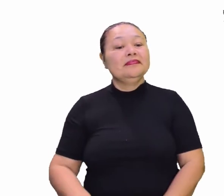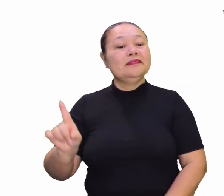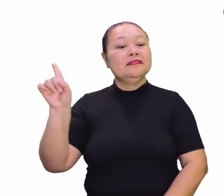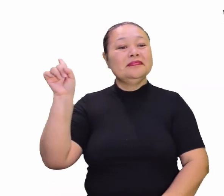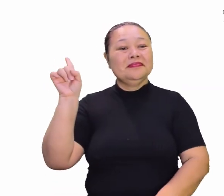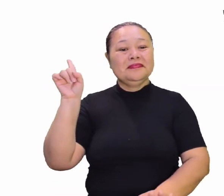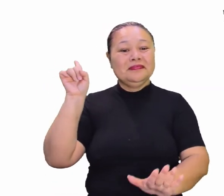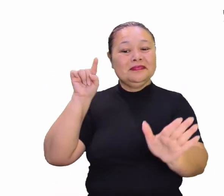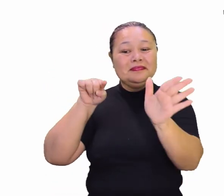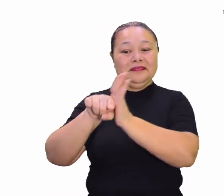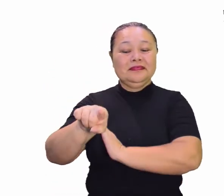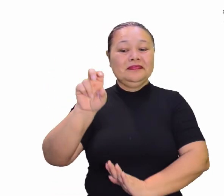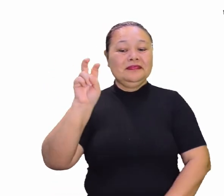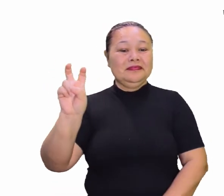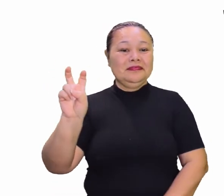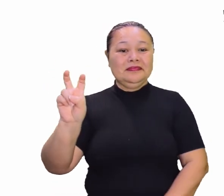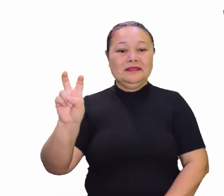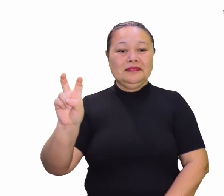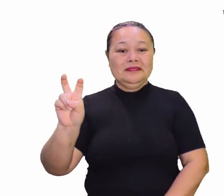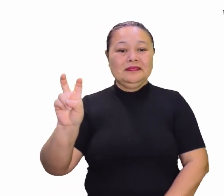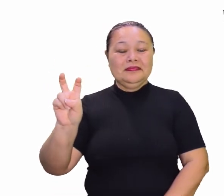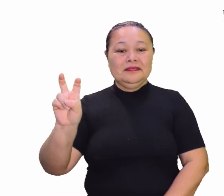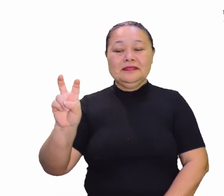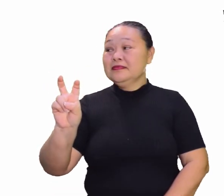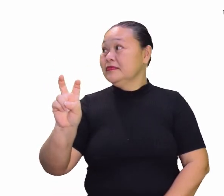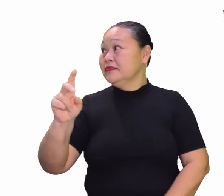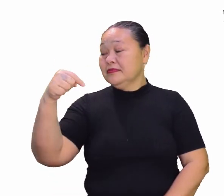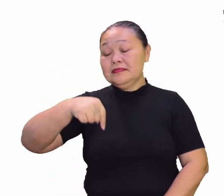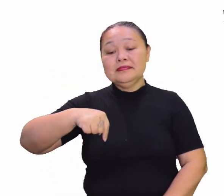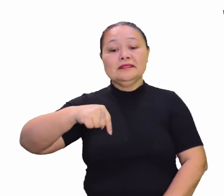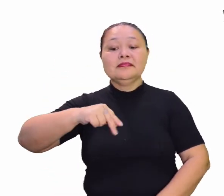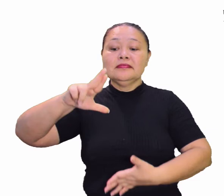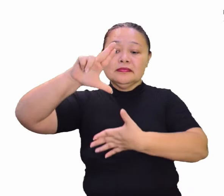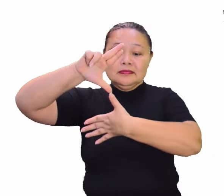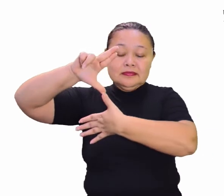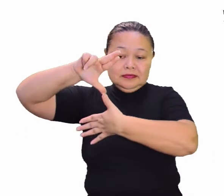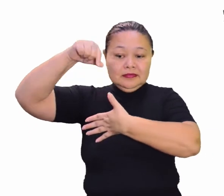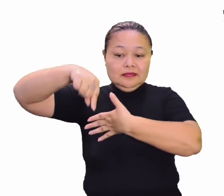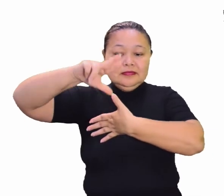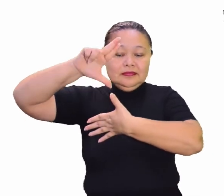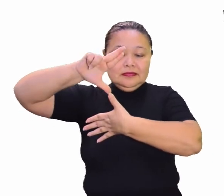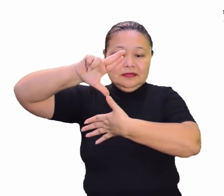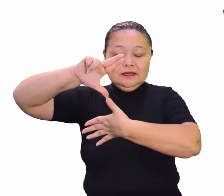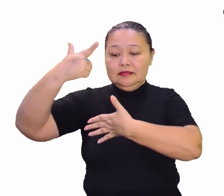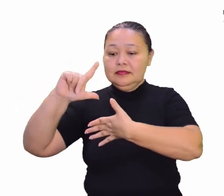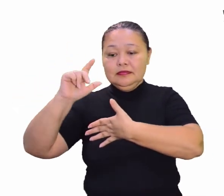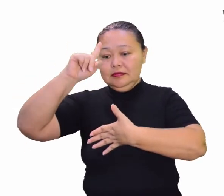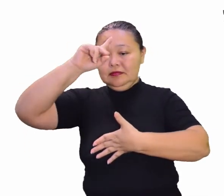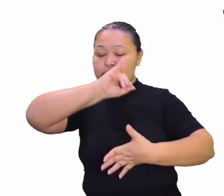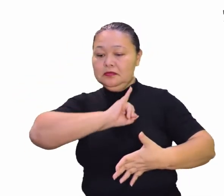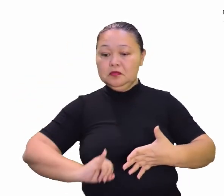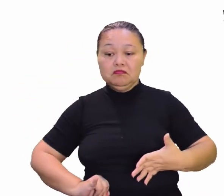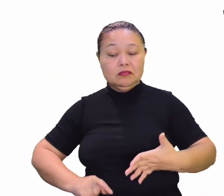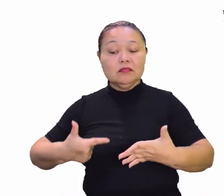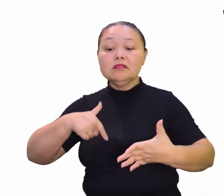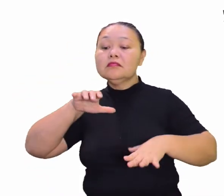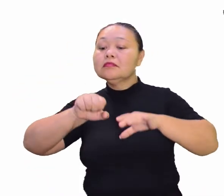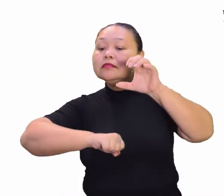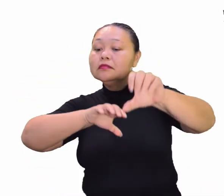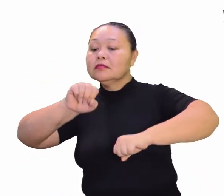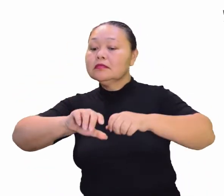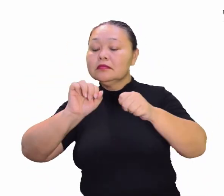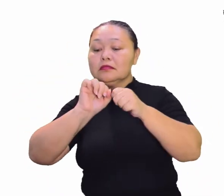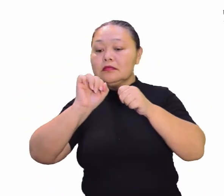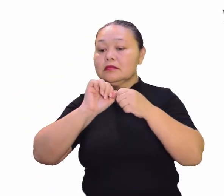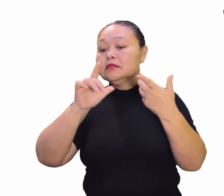Exatamente. Aqui na América... Questão 5. Quer falar, Rogério? Não, eu ia falar que aqui na América Latina, a gente não está falando de imperialismo, né? Foi uma colonização, né?